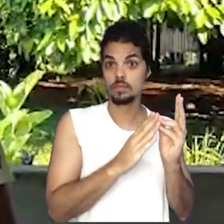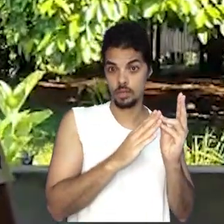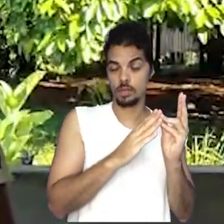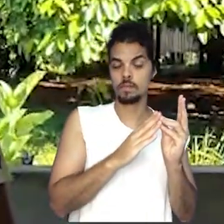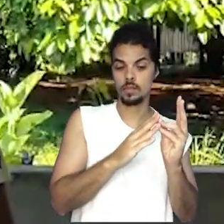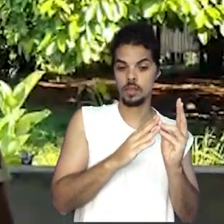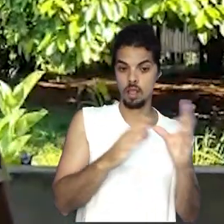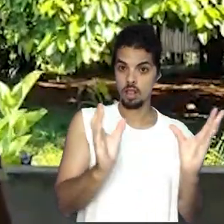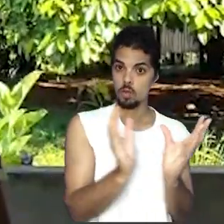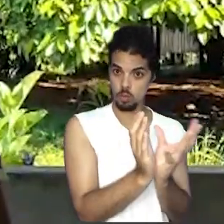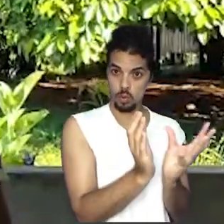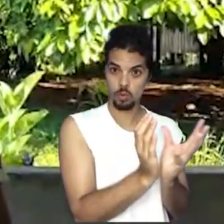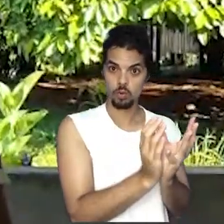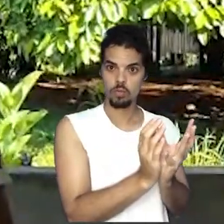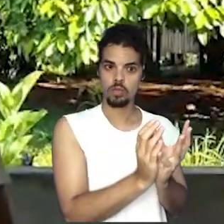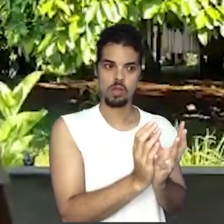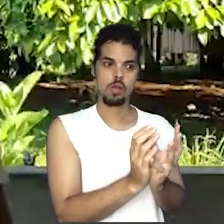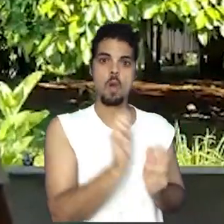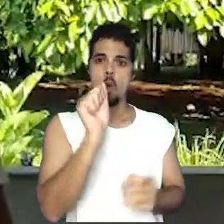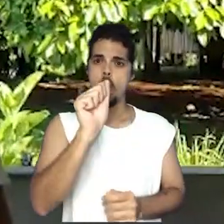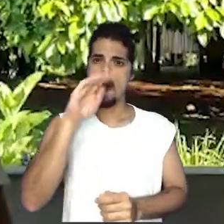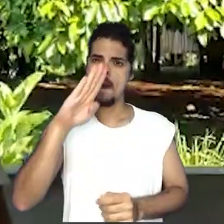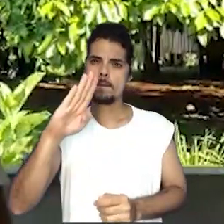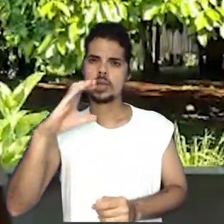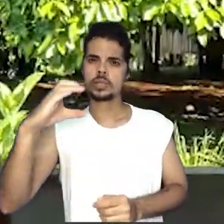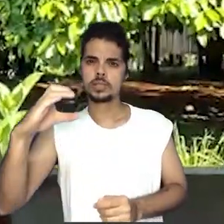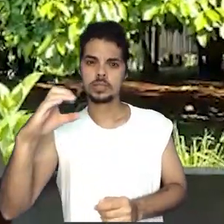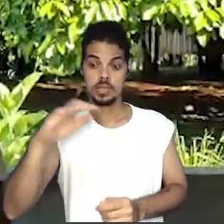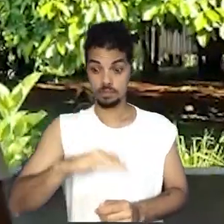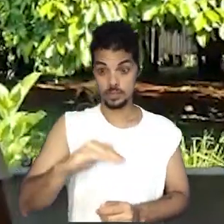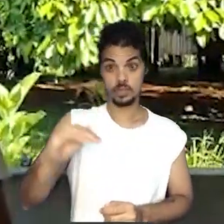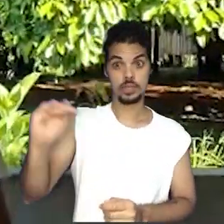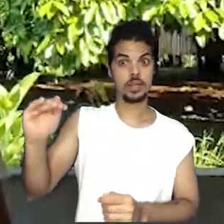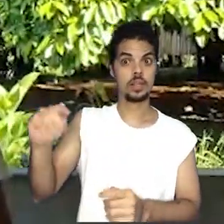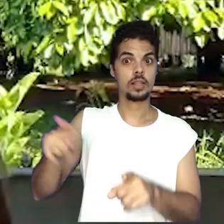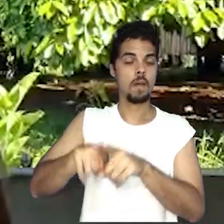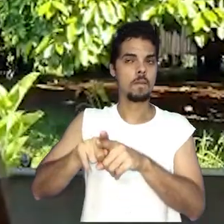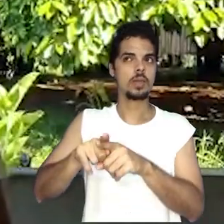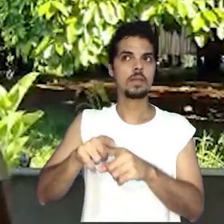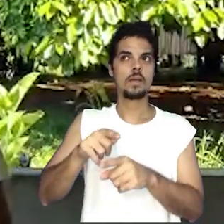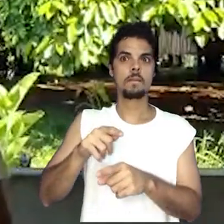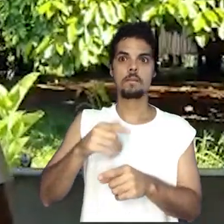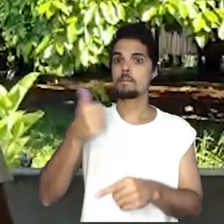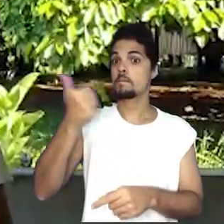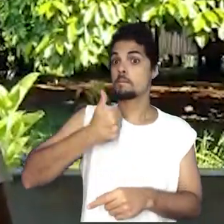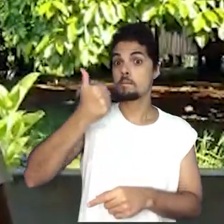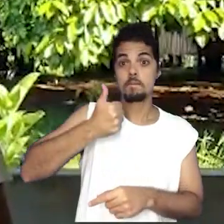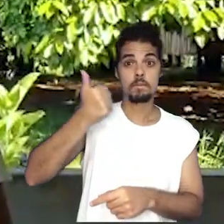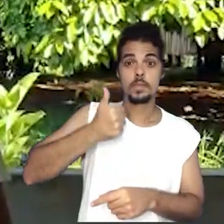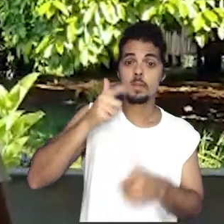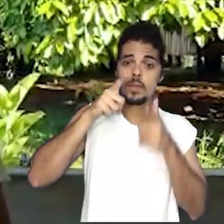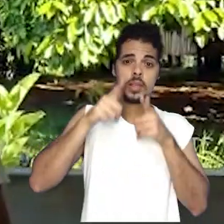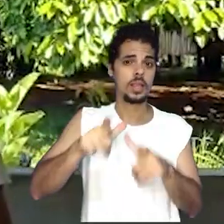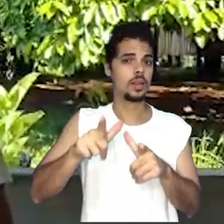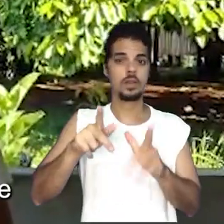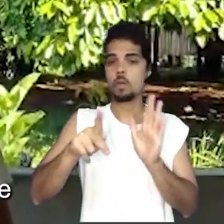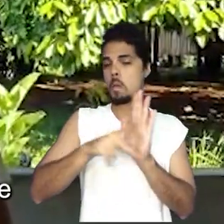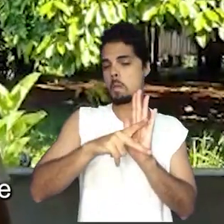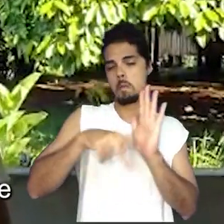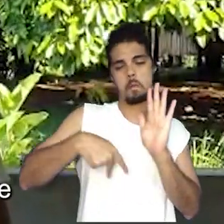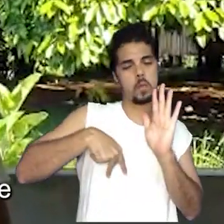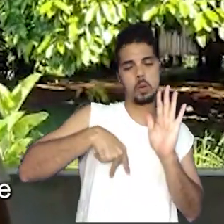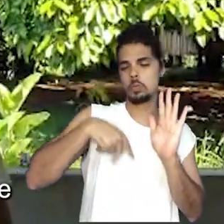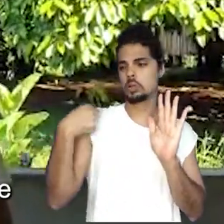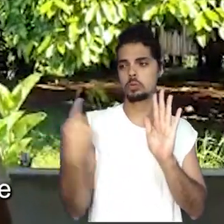exemplo, na escola indígena João Teodoro Forte, da minha aldeia, a alfabetização das crianças, ela se dá primeiro na língua, né? Depois na